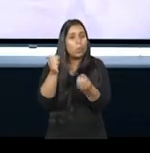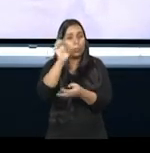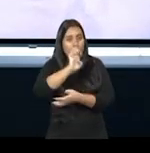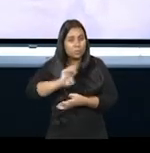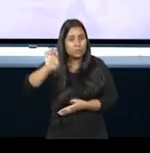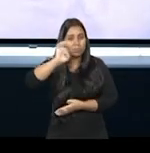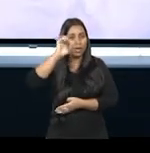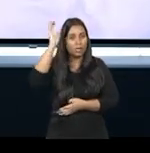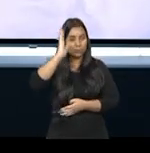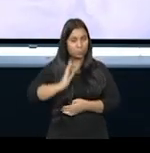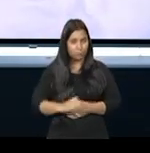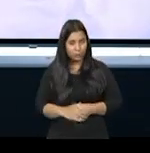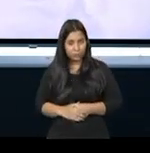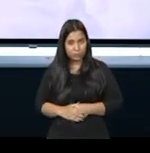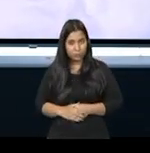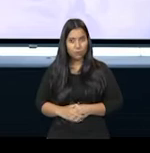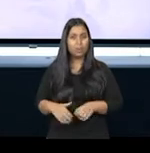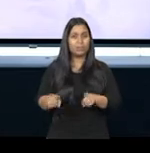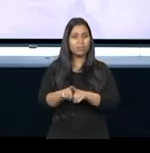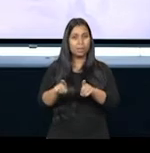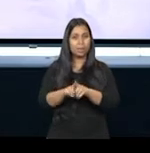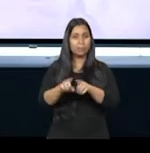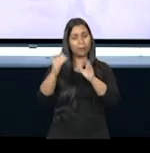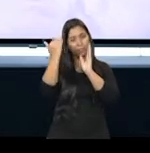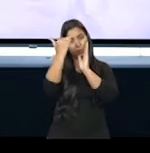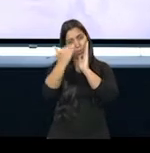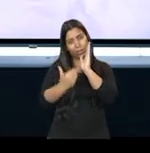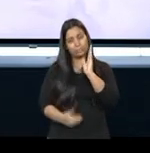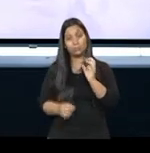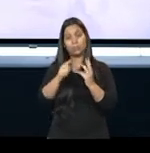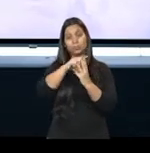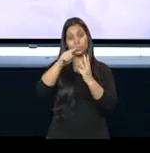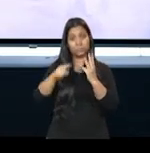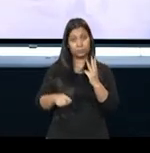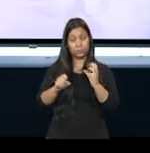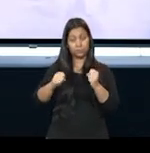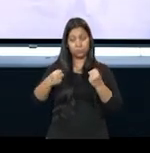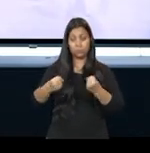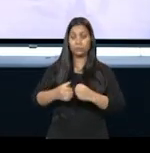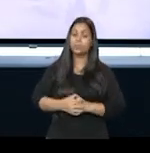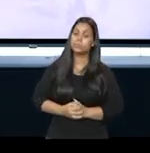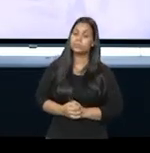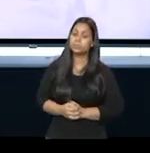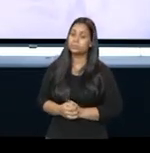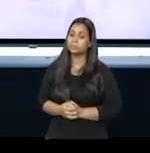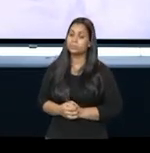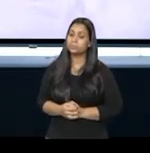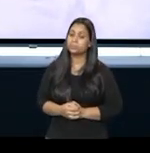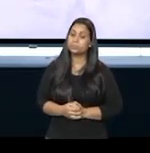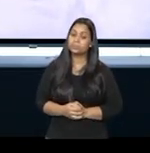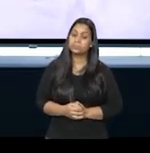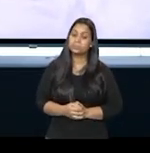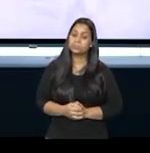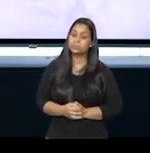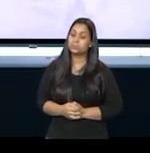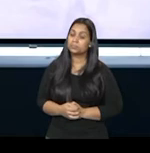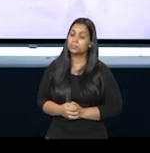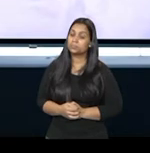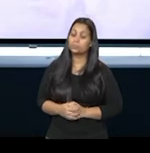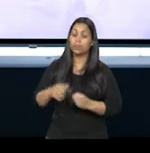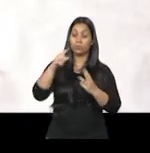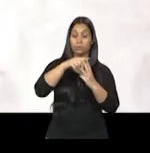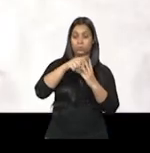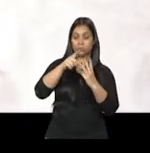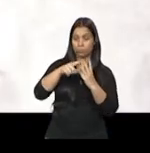funciona o Estado brasileiro e a divisão desses três poderes que mencionamos ali atrás? Os poderes da